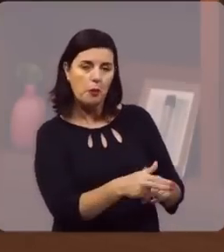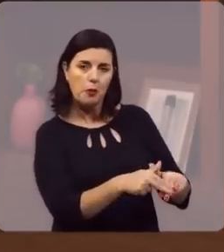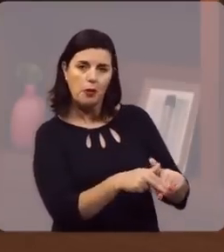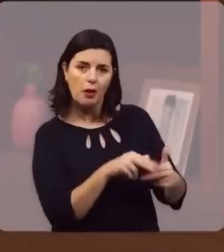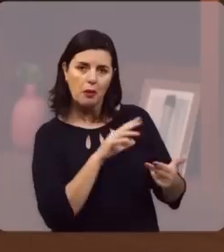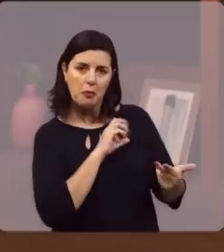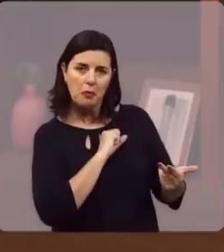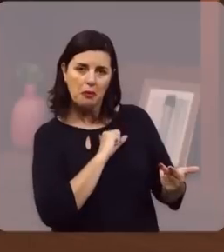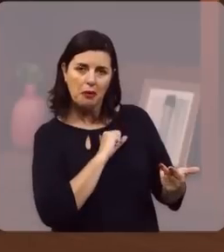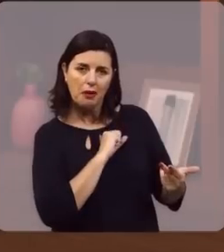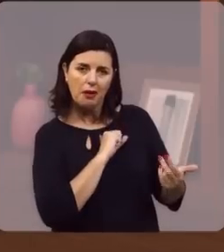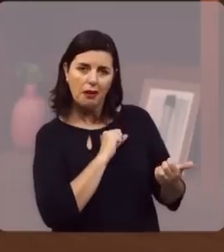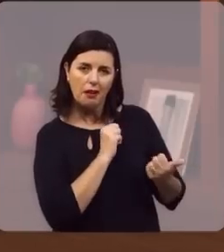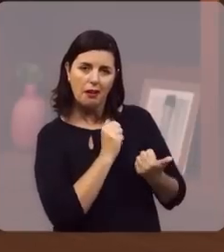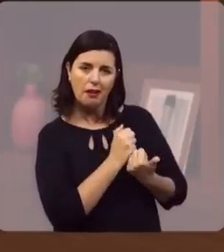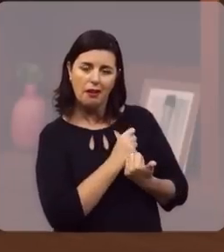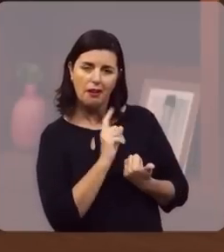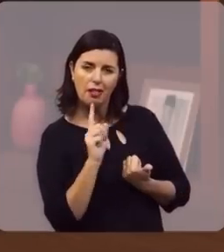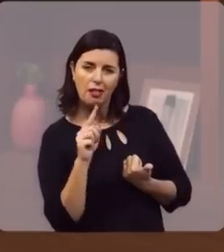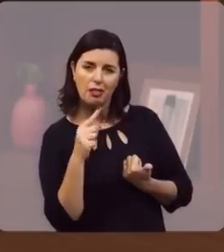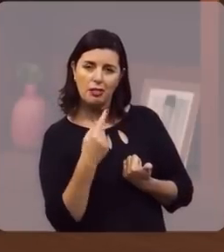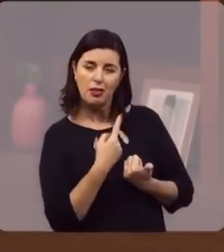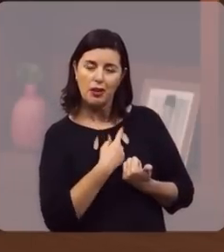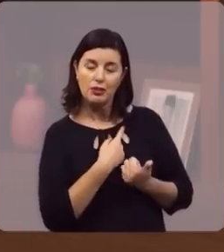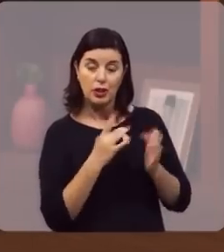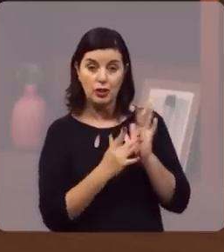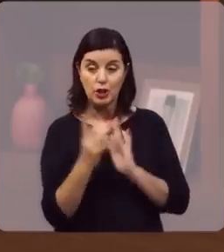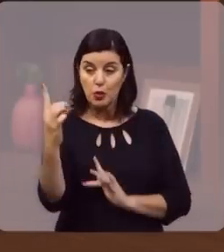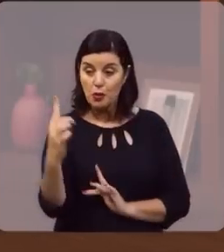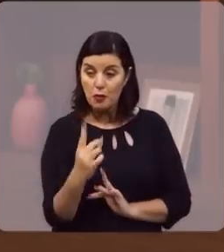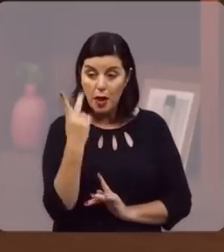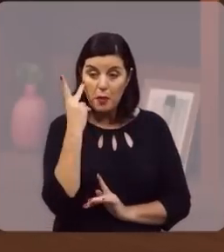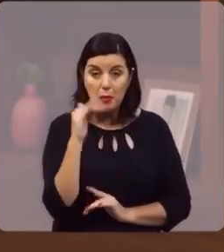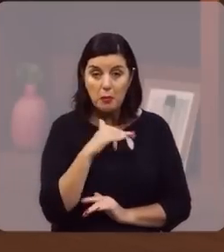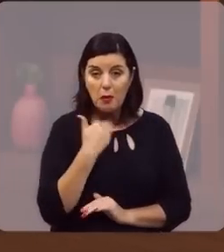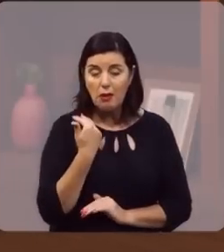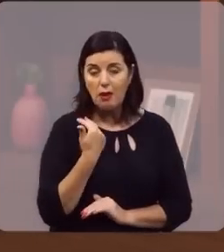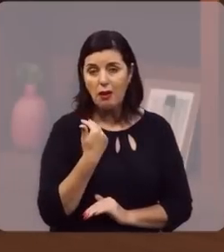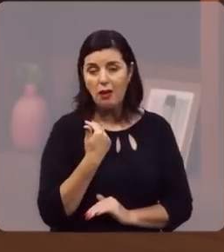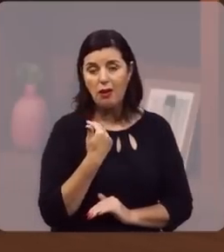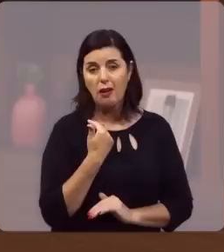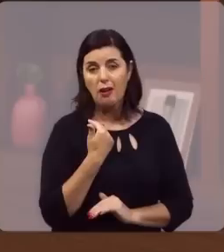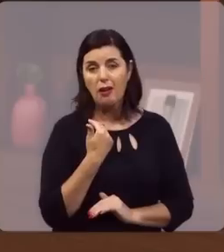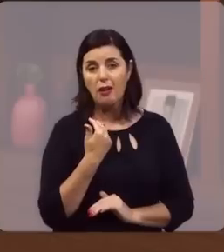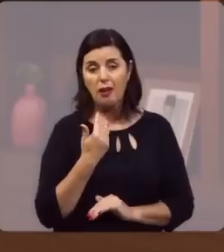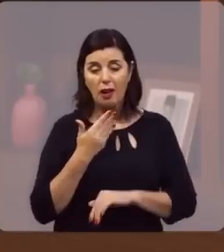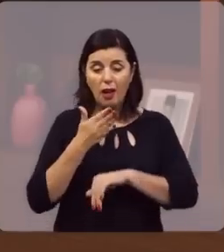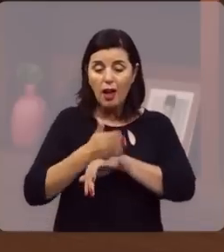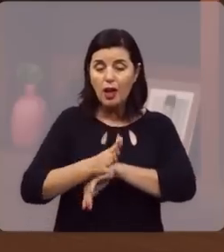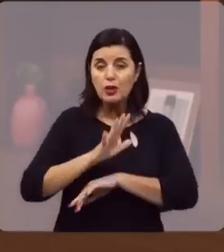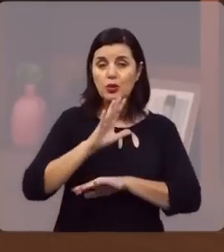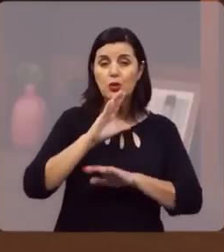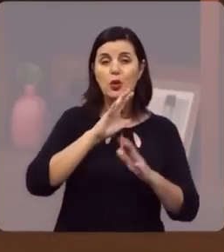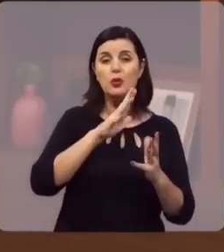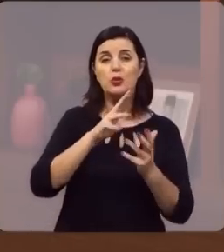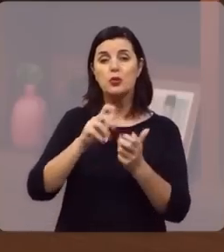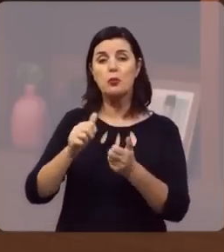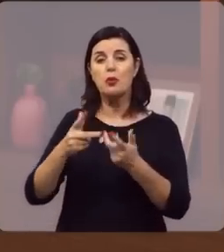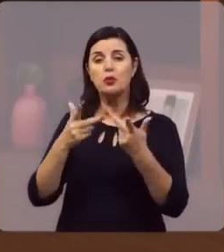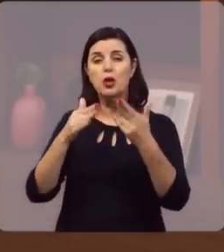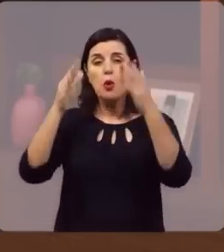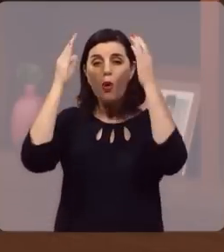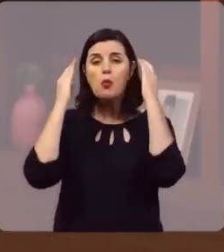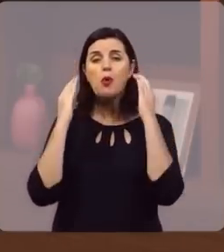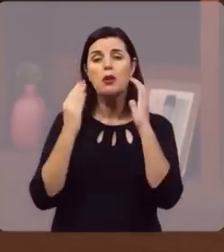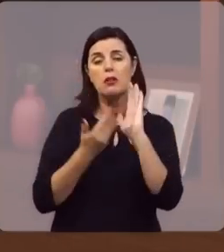amor e ele veio para Morrer e ele entrou no mundo como o cordeiro